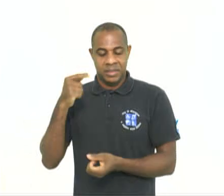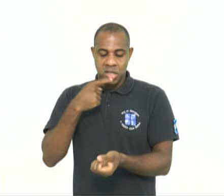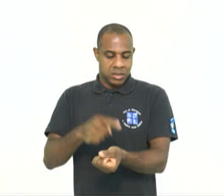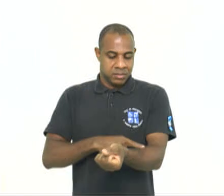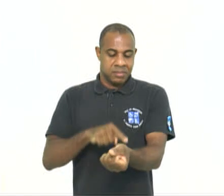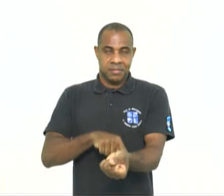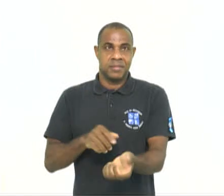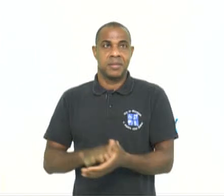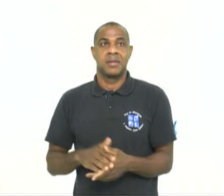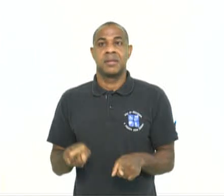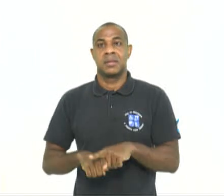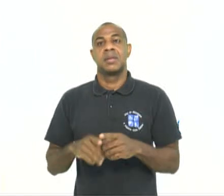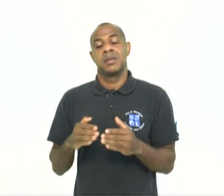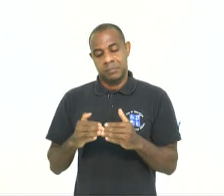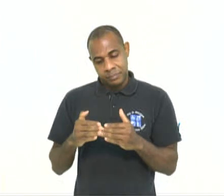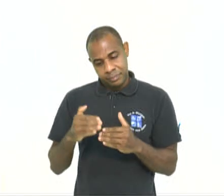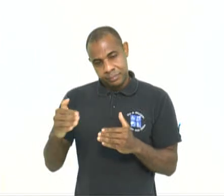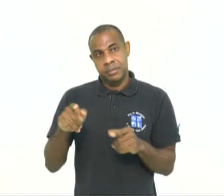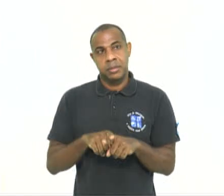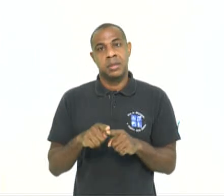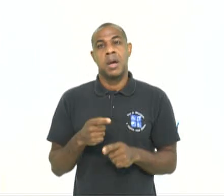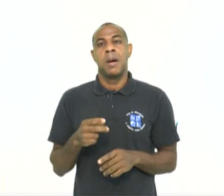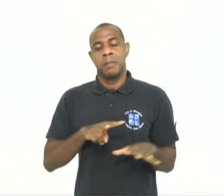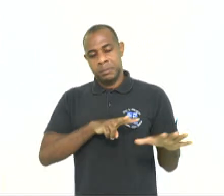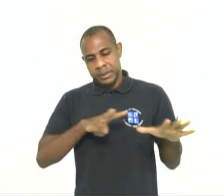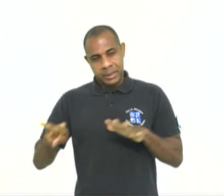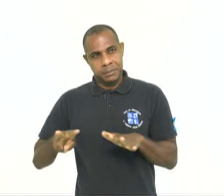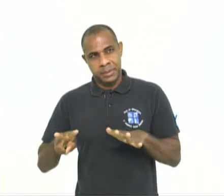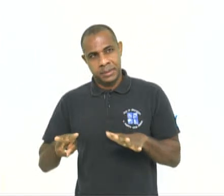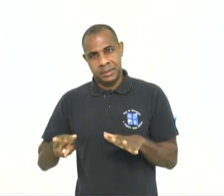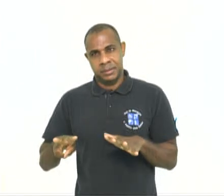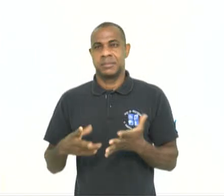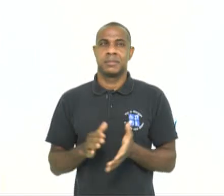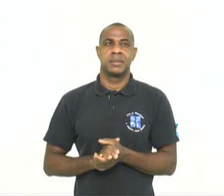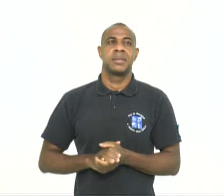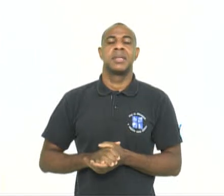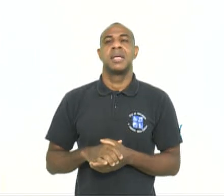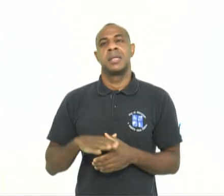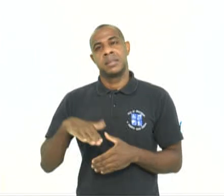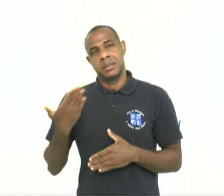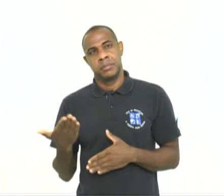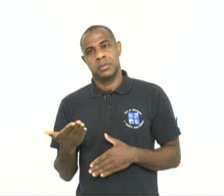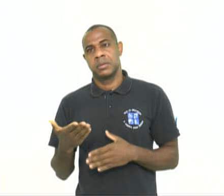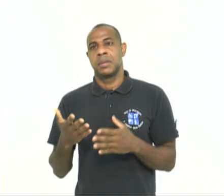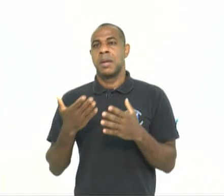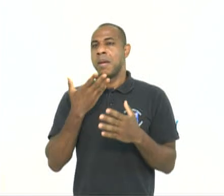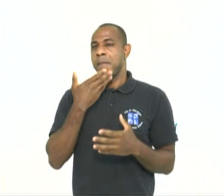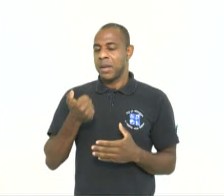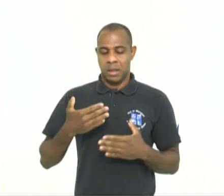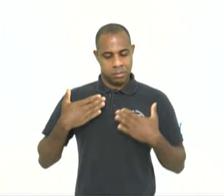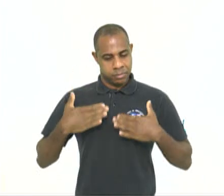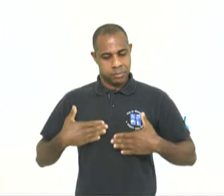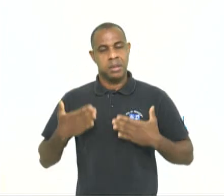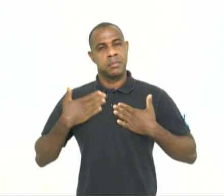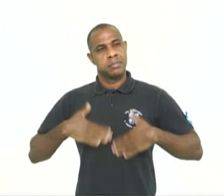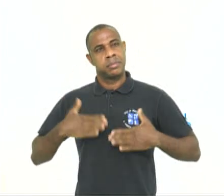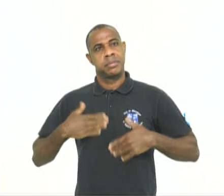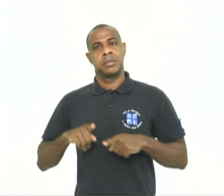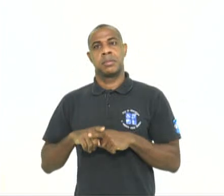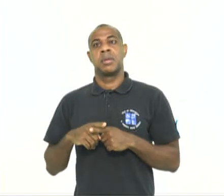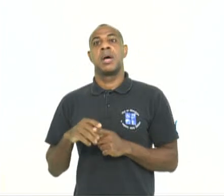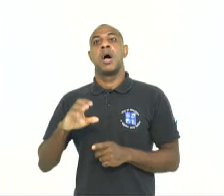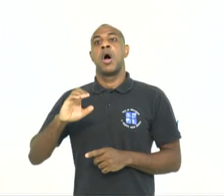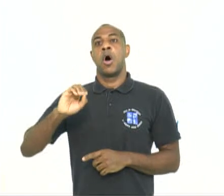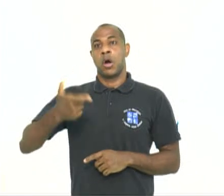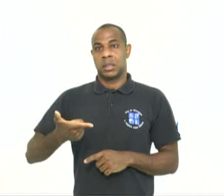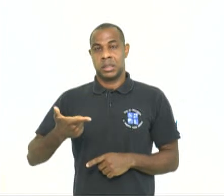unhas. Ao longo de algumas poucas semanas, né, já de alguns dias já começa a melhorar a situação, para transportar mais oxigênio